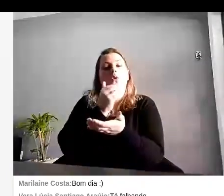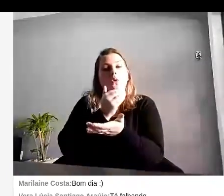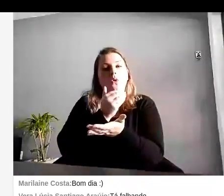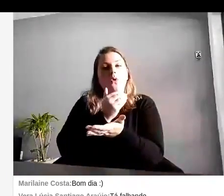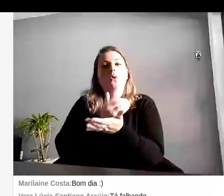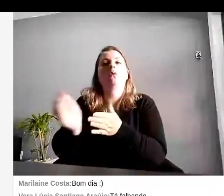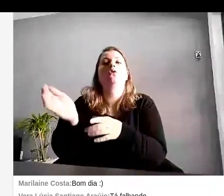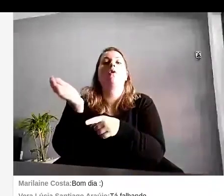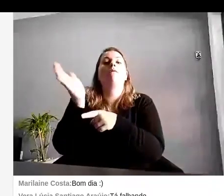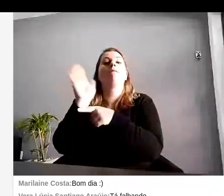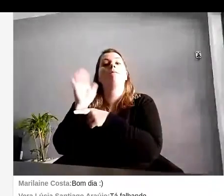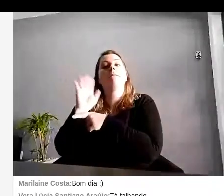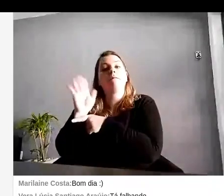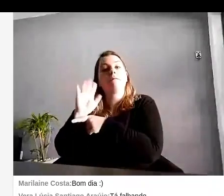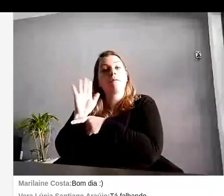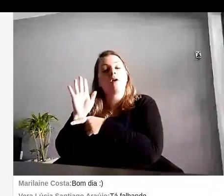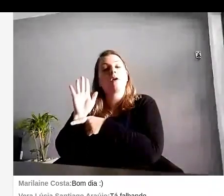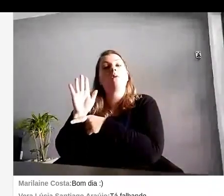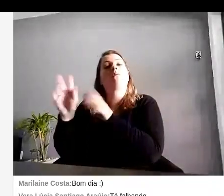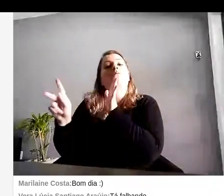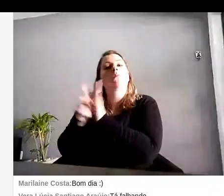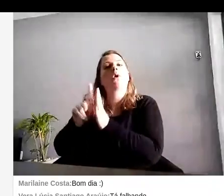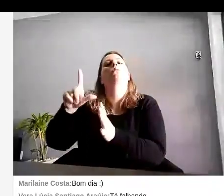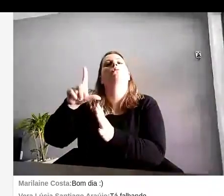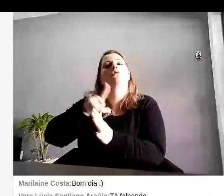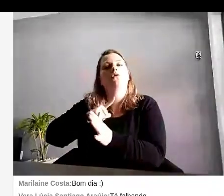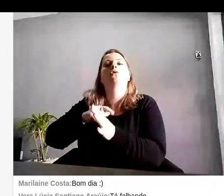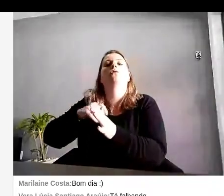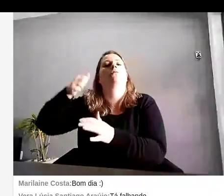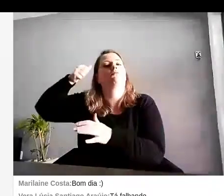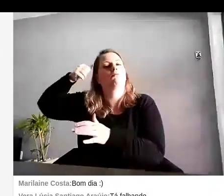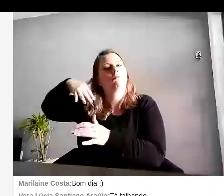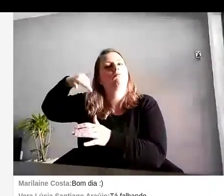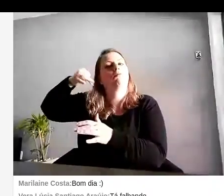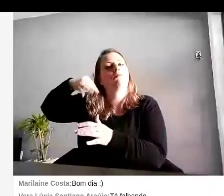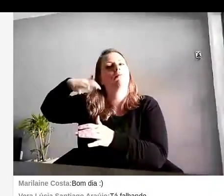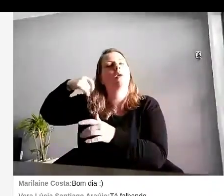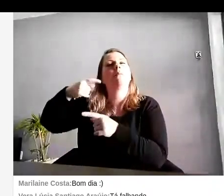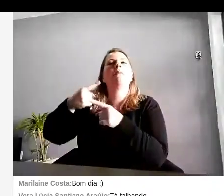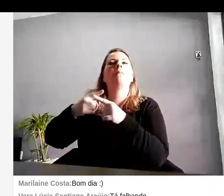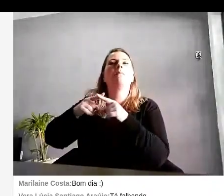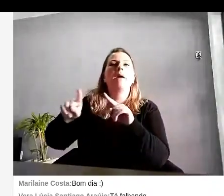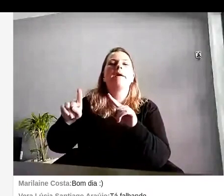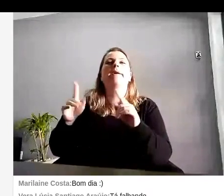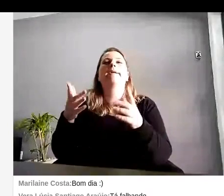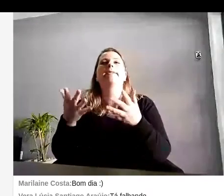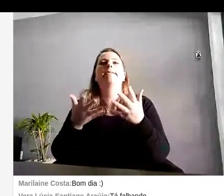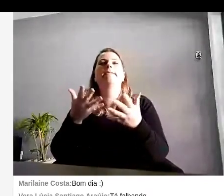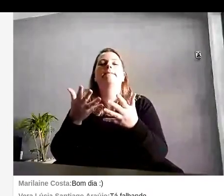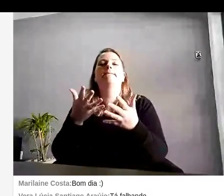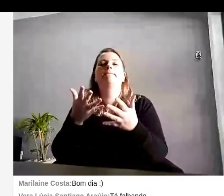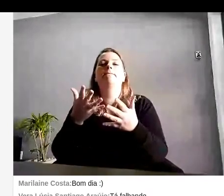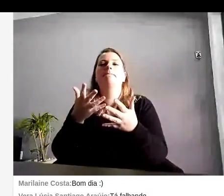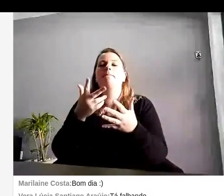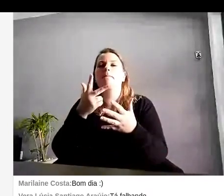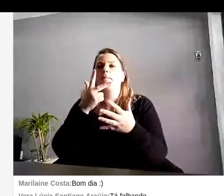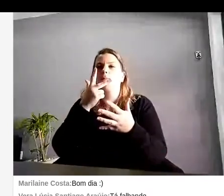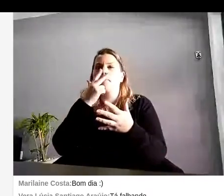consultoria em audiodescrição no Brasil, mas ainda muito numa lógica, como eu coloquei